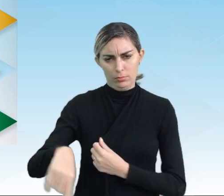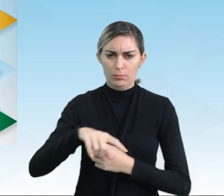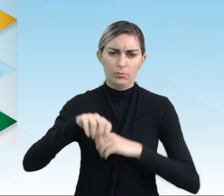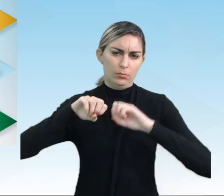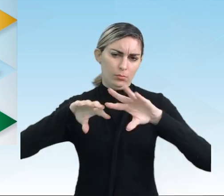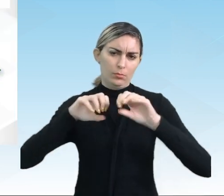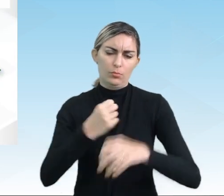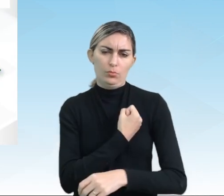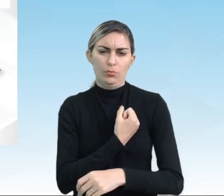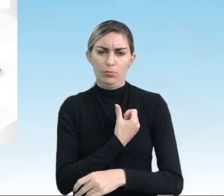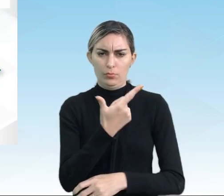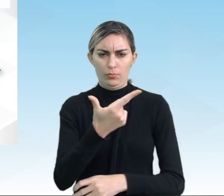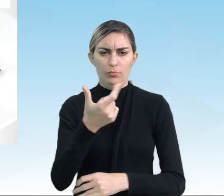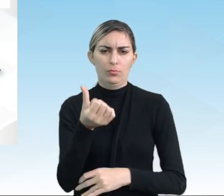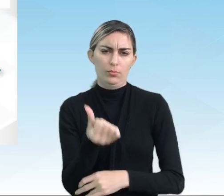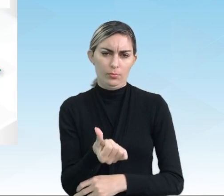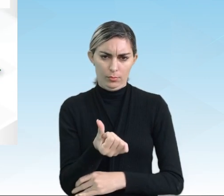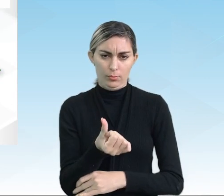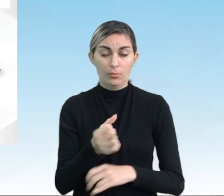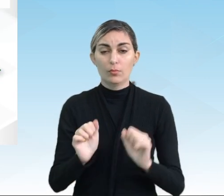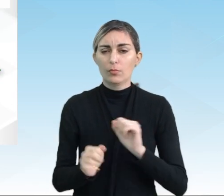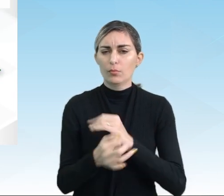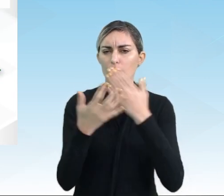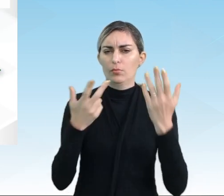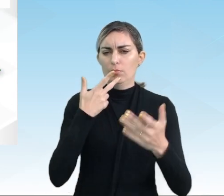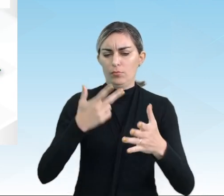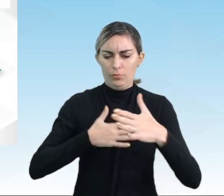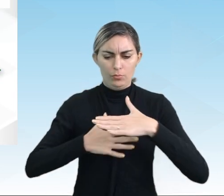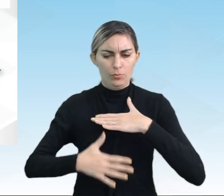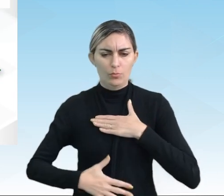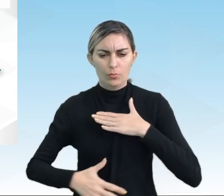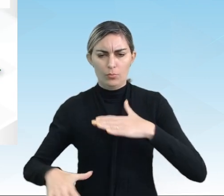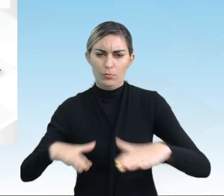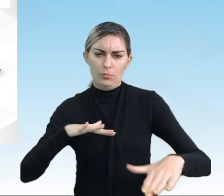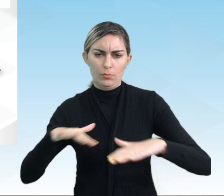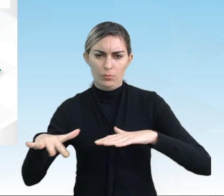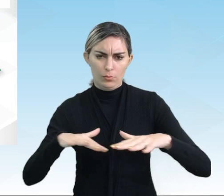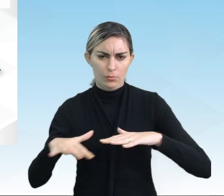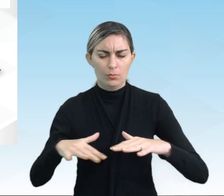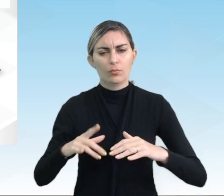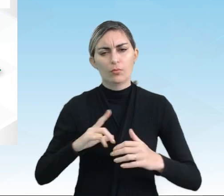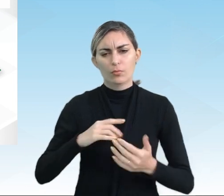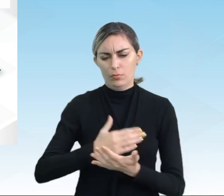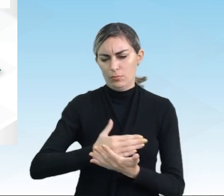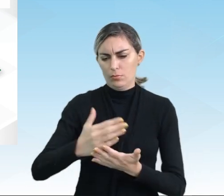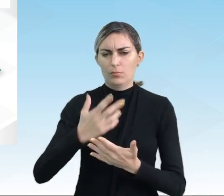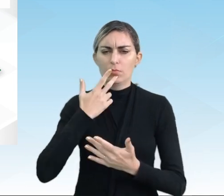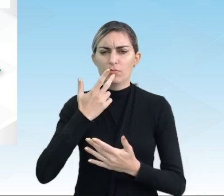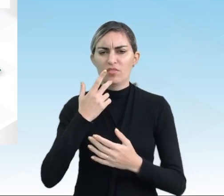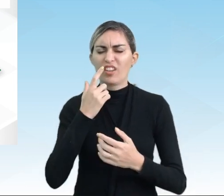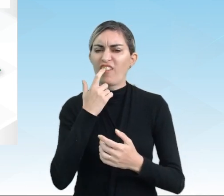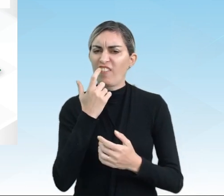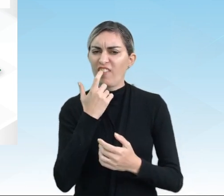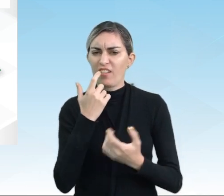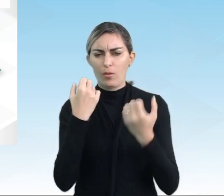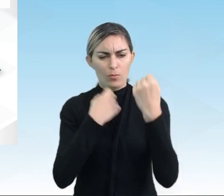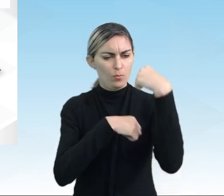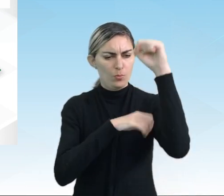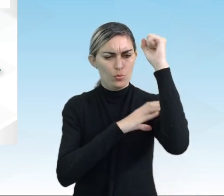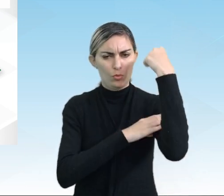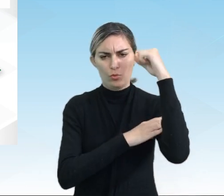aula de número 26. Quando se fala do corpo em movimento, bora começar a falar dos ossos,